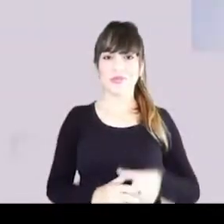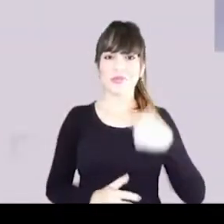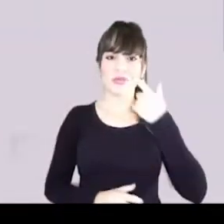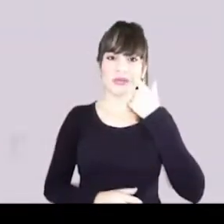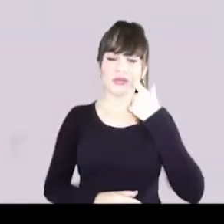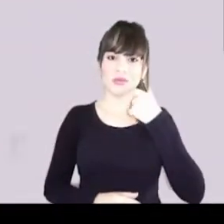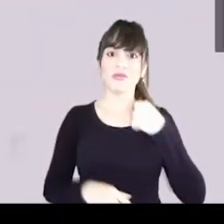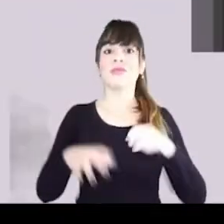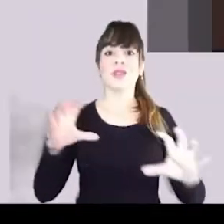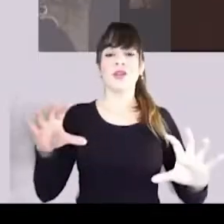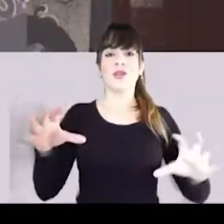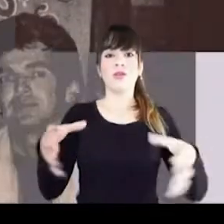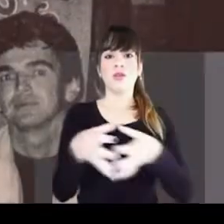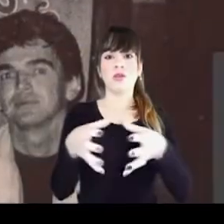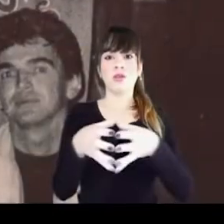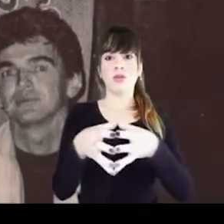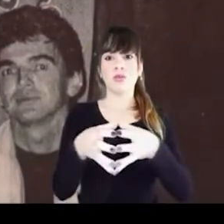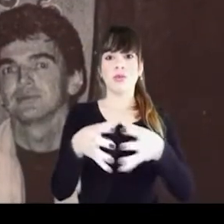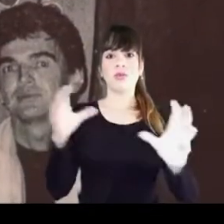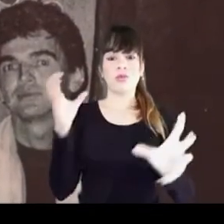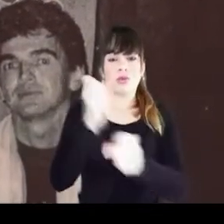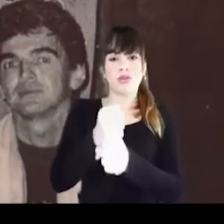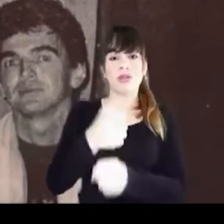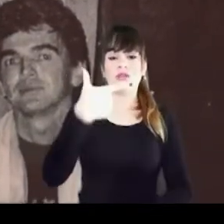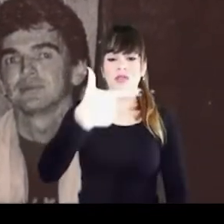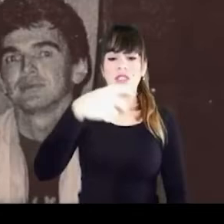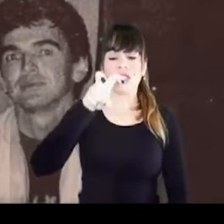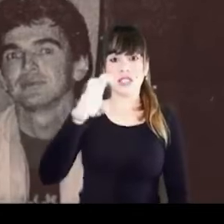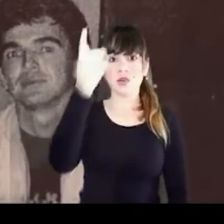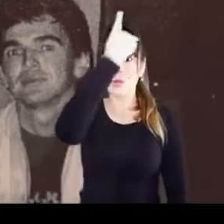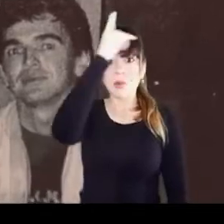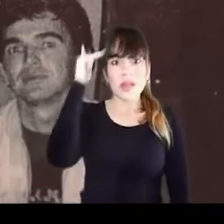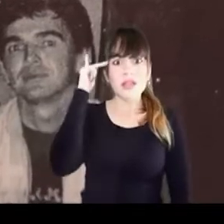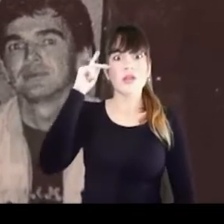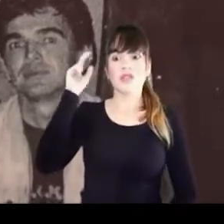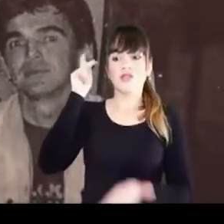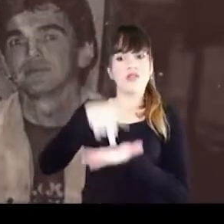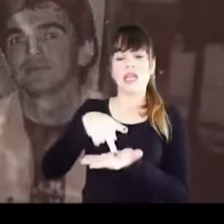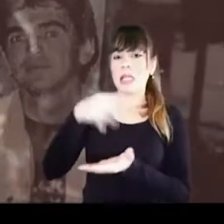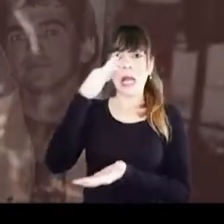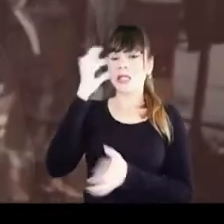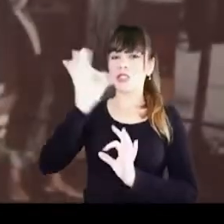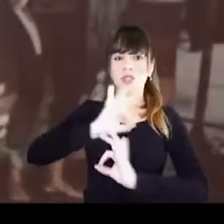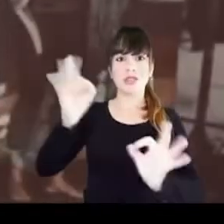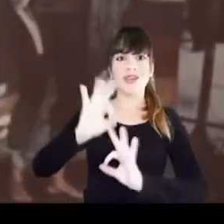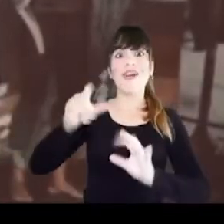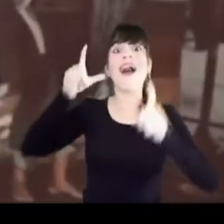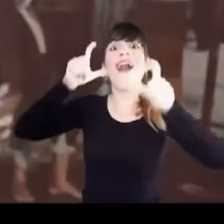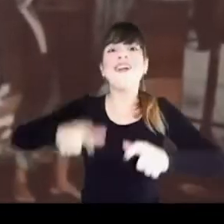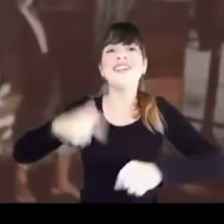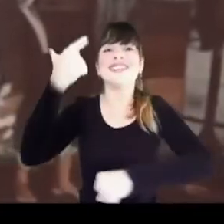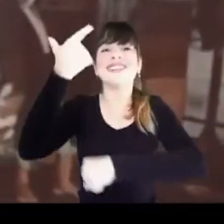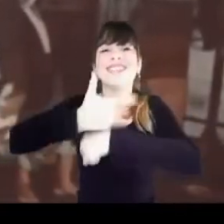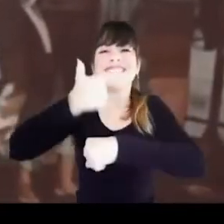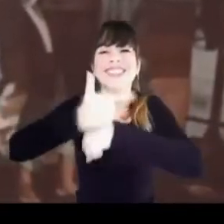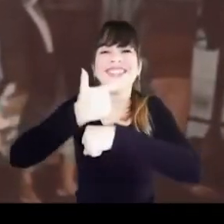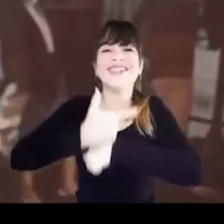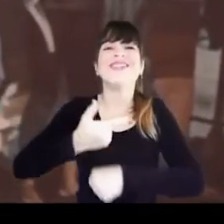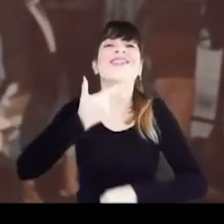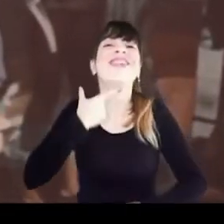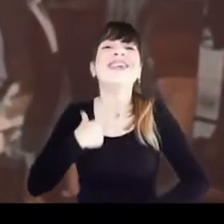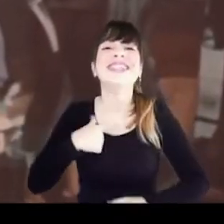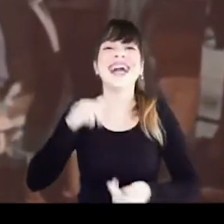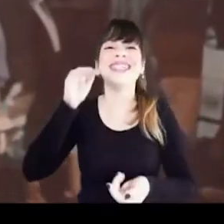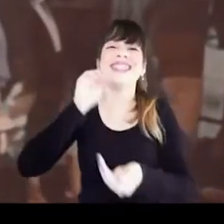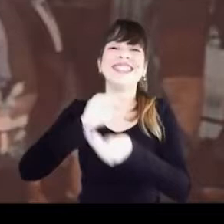Tela branca, fotos. O grupo começa com 25 pessoas, que não era ainda o grupo Expressões Humanas, eram 25 pessoas na ponte